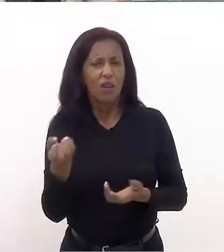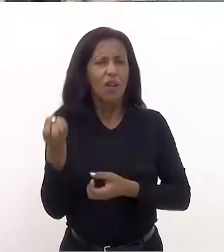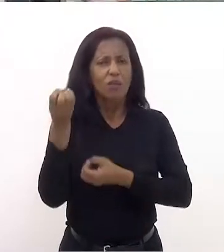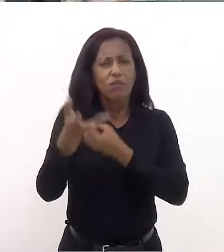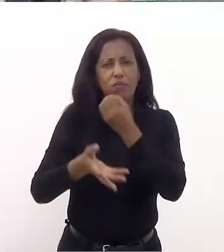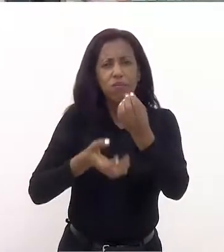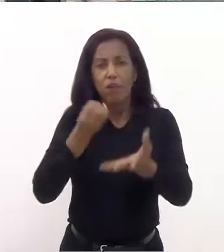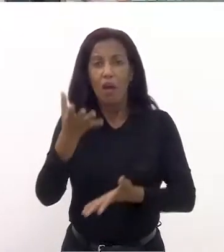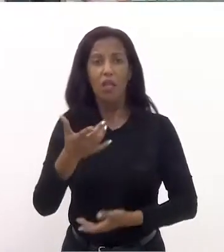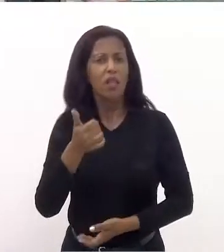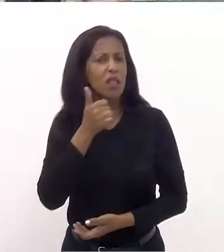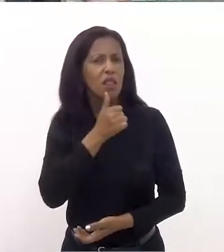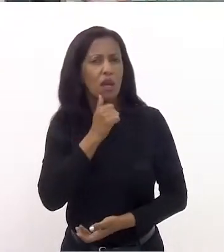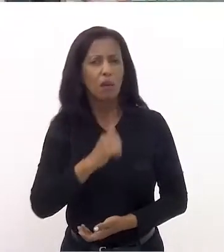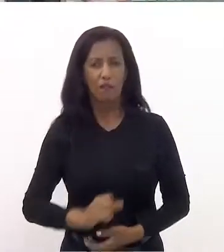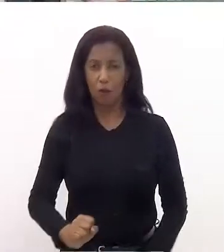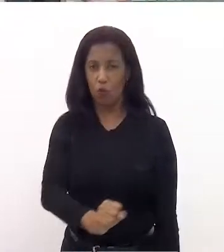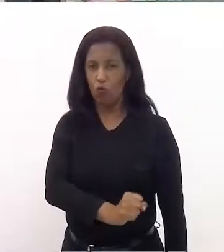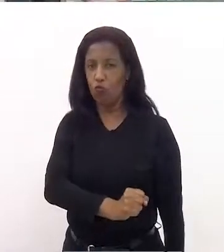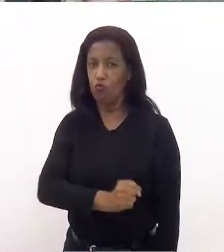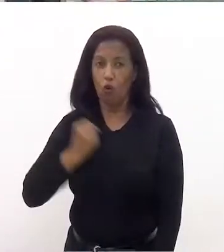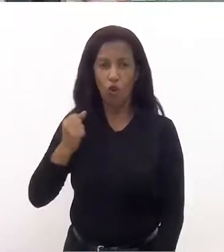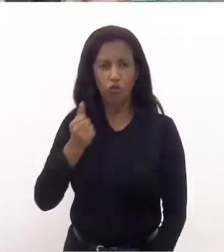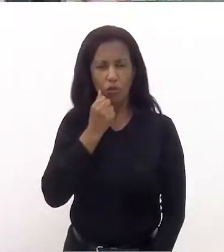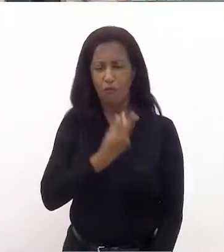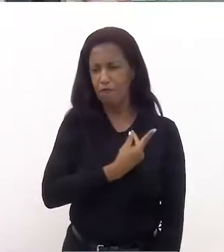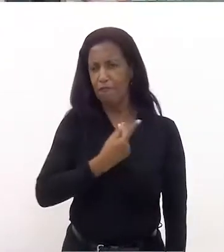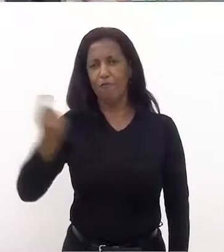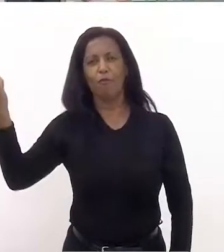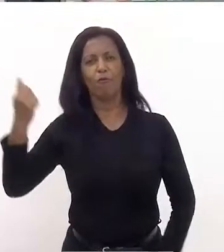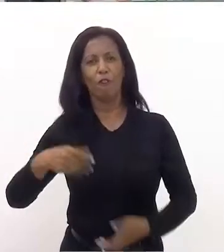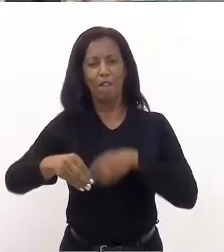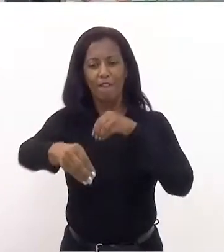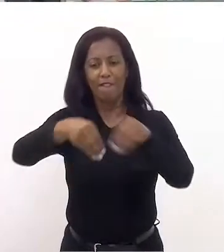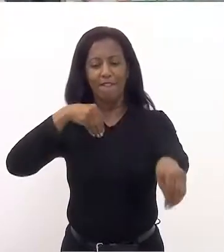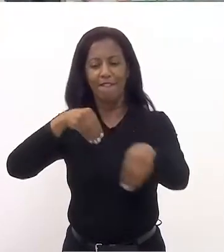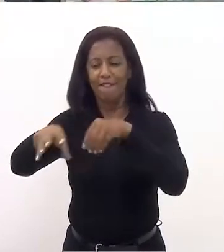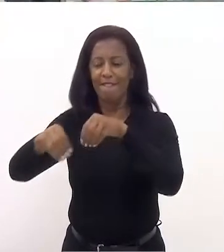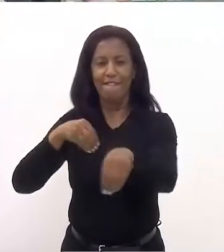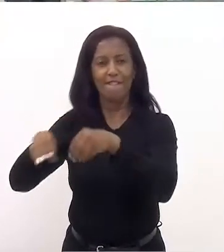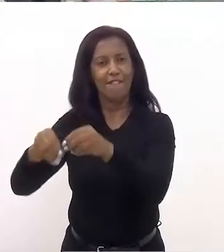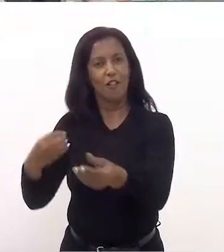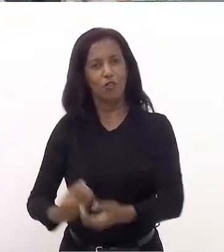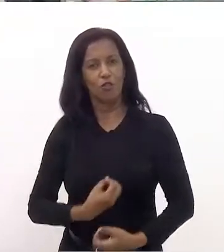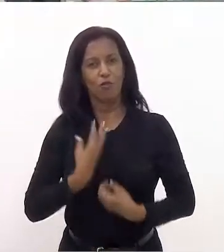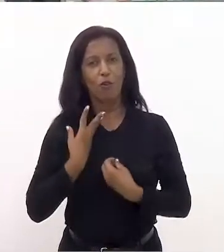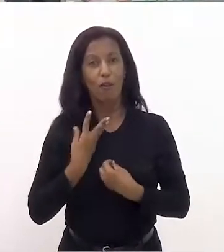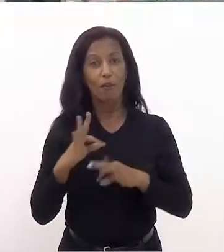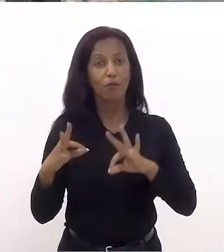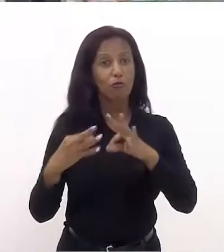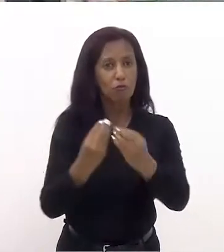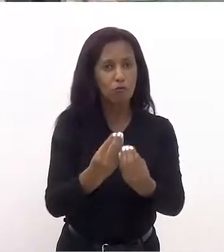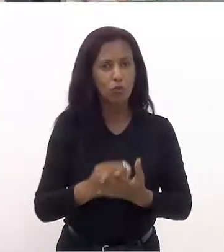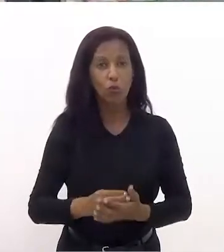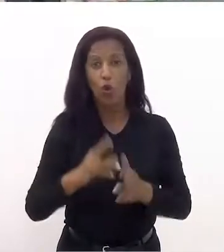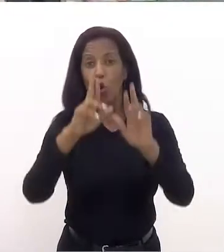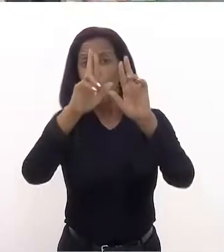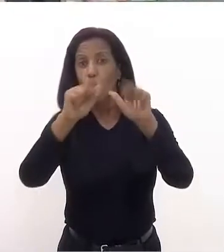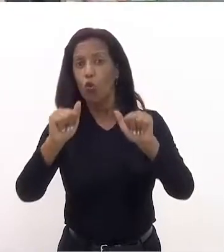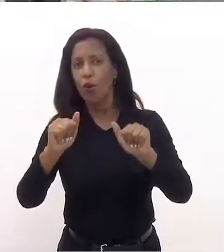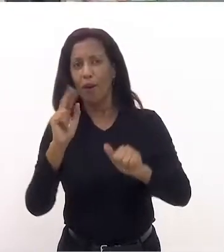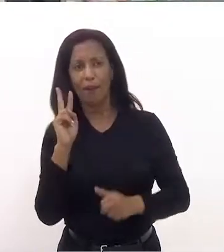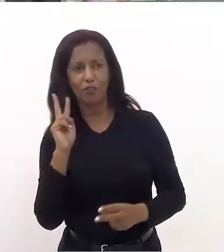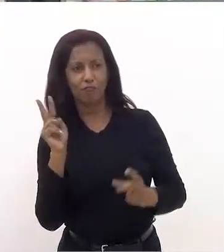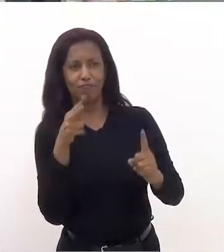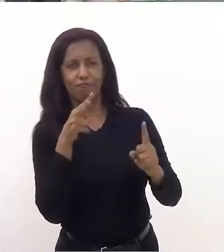isto. Então, esta mulher, eu fiquei com ódio dela, fui embora. Rasguei o poema que eu tinha escrito para ela.